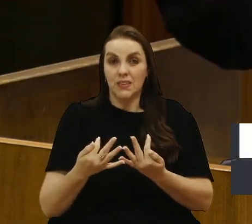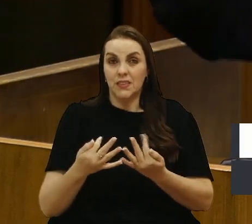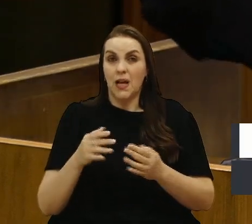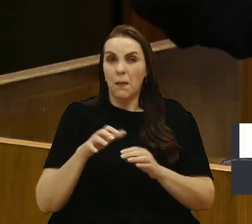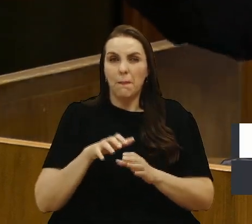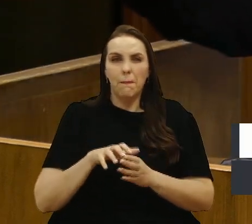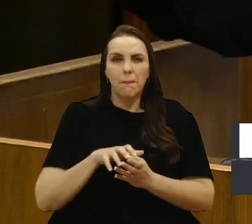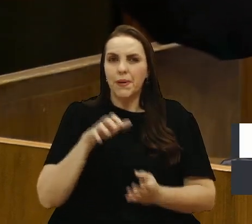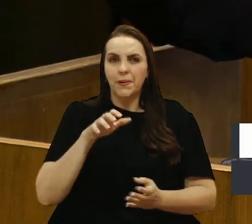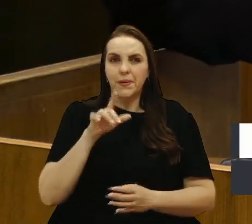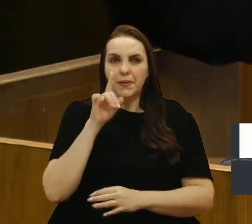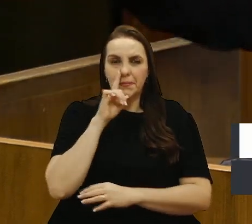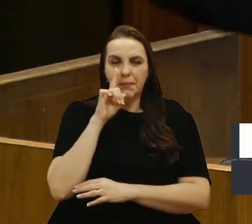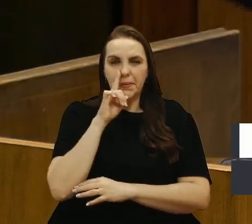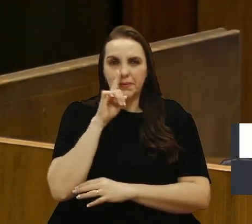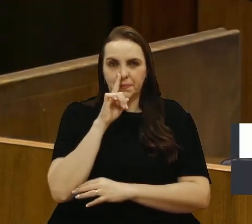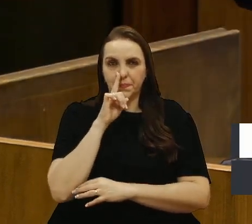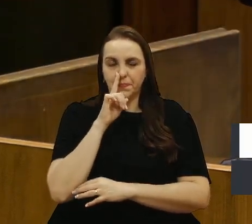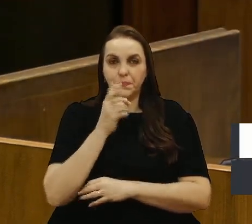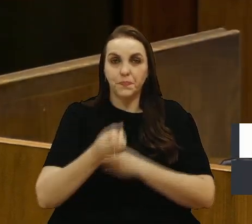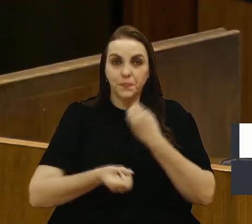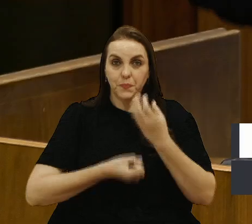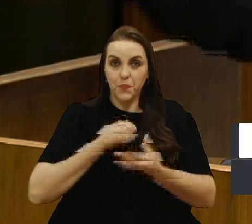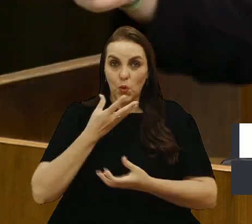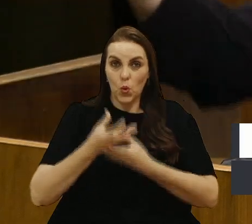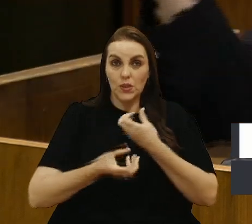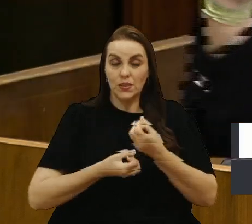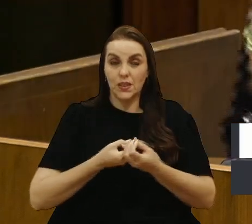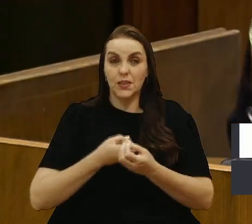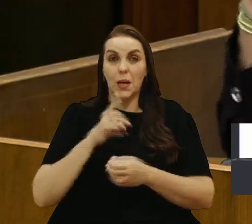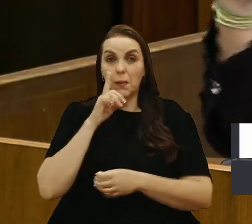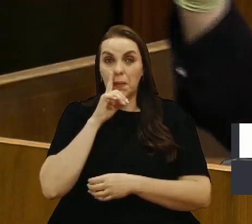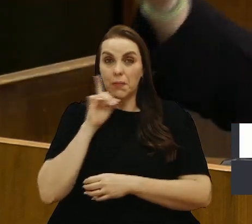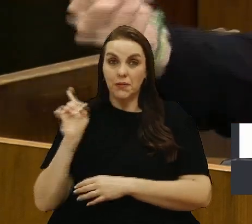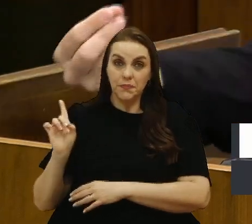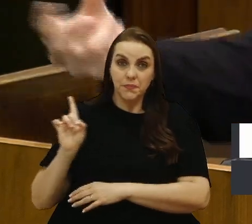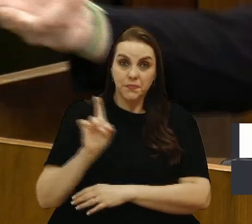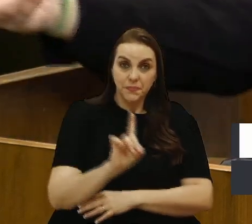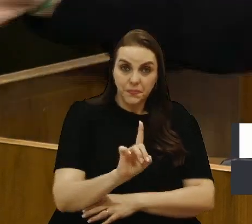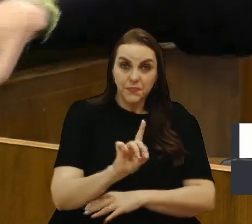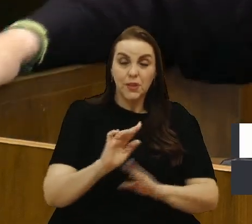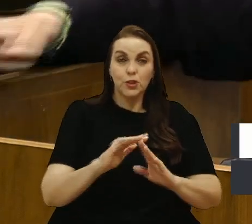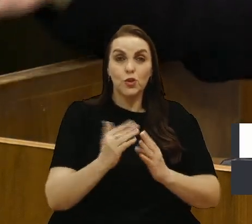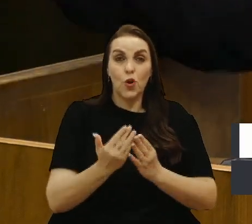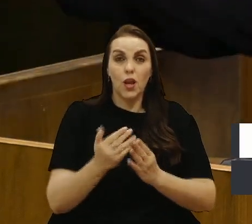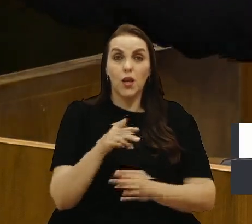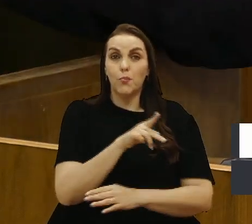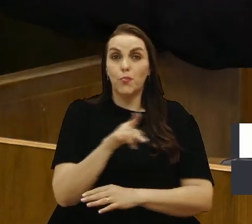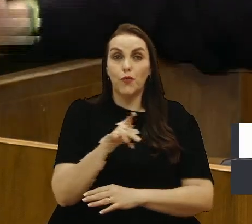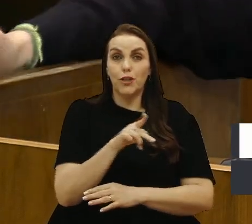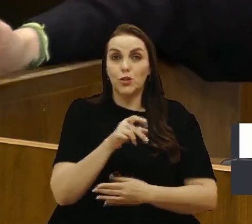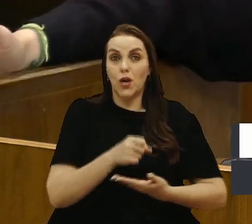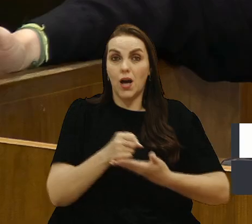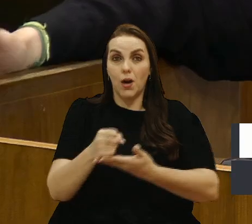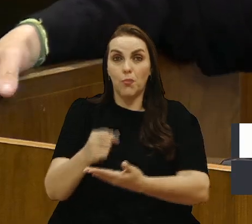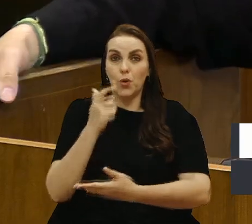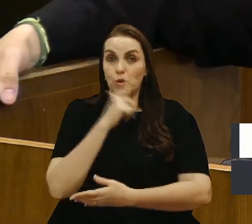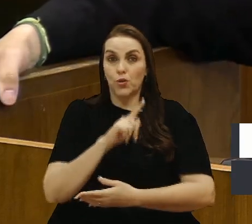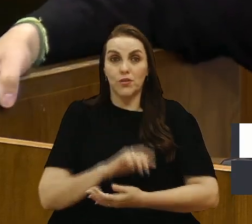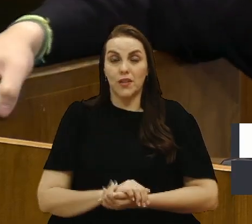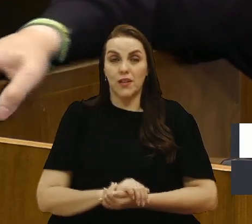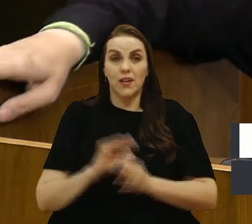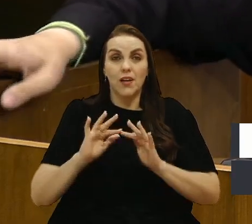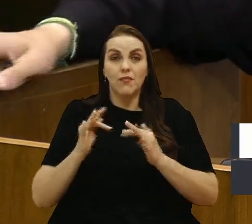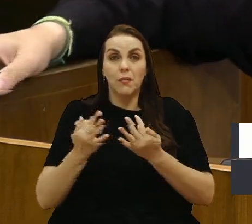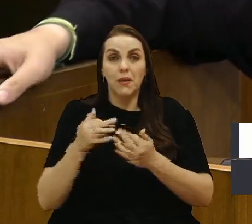as mães, elas contando a escola, que as mães têm que ir para a escola dar o suporte que os professores não conseguem dar. E aí as famílias trabalham,